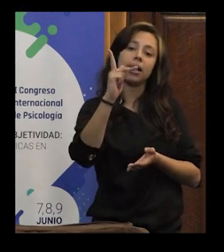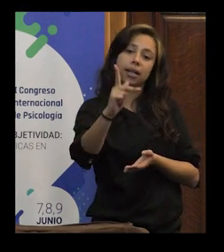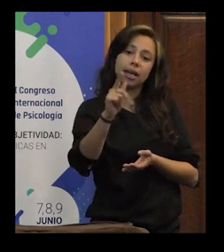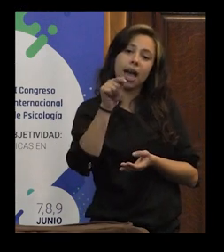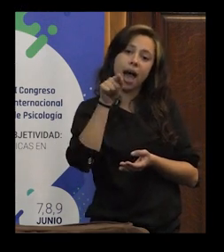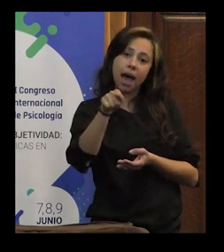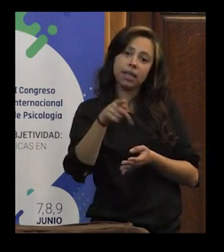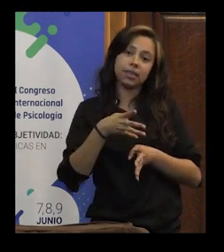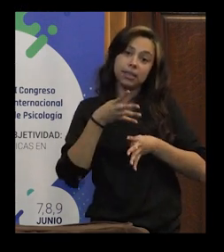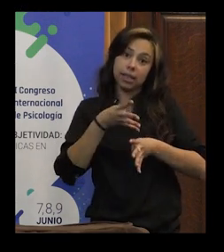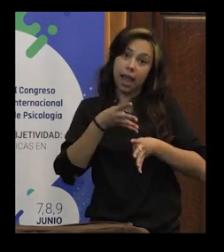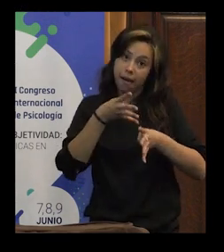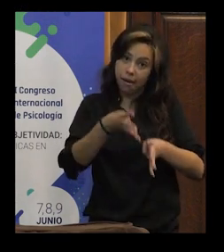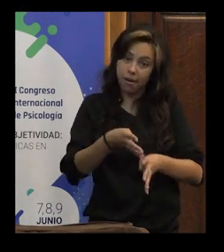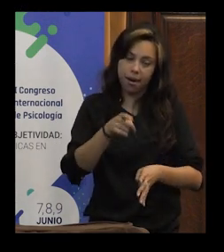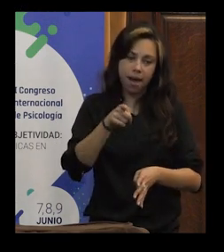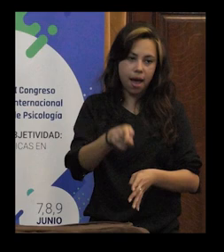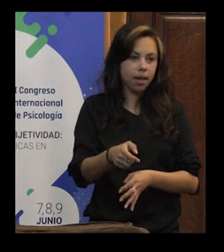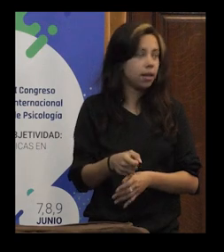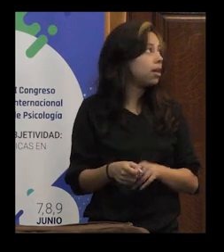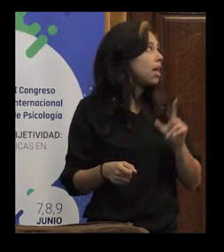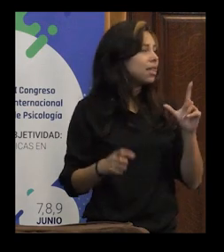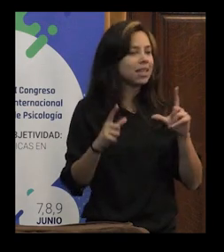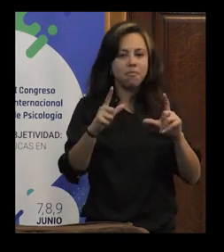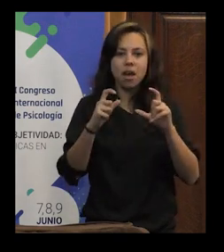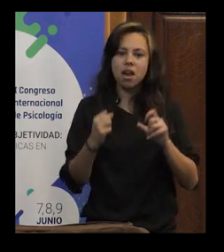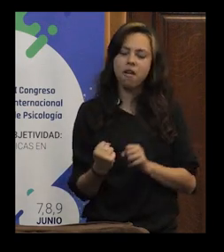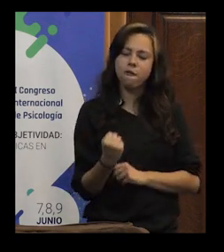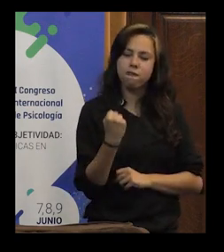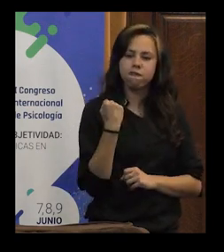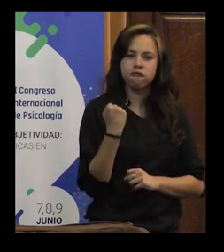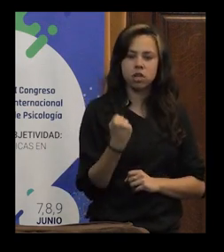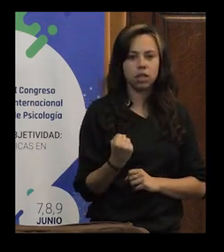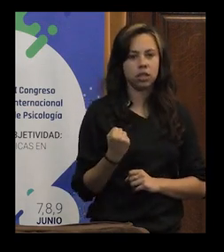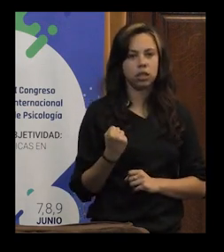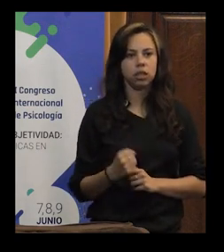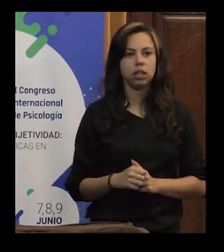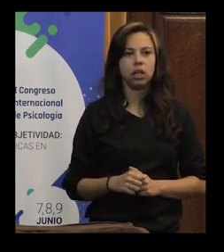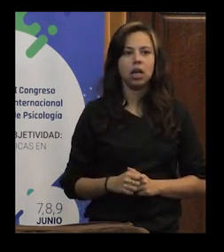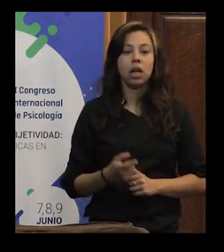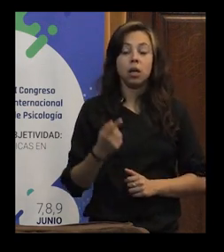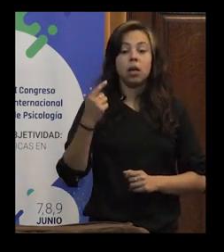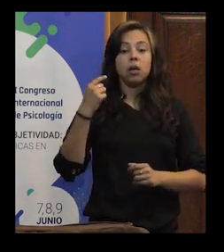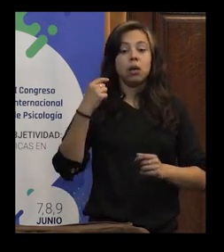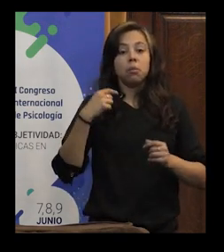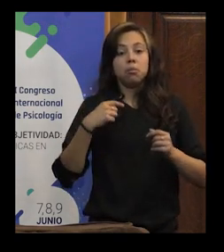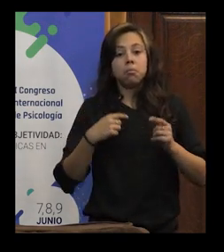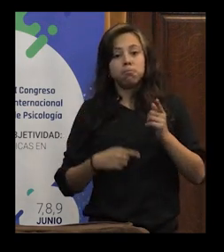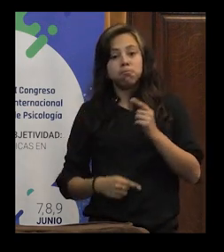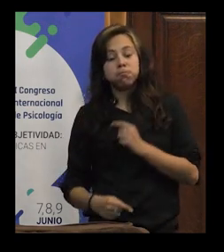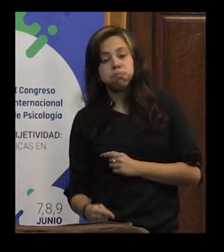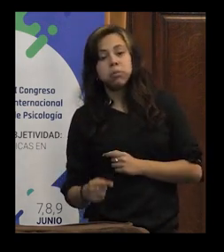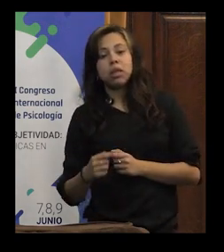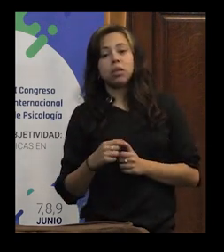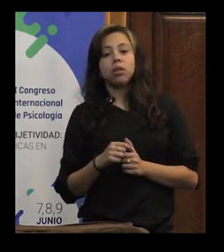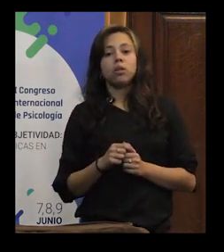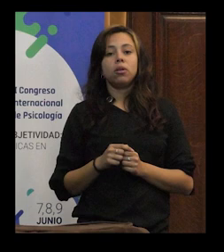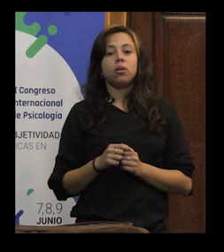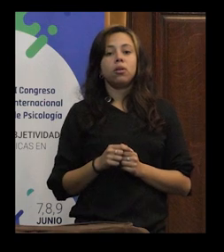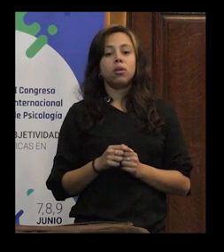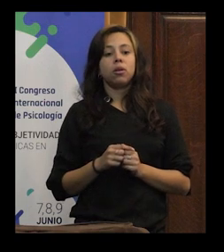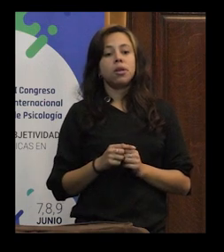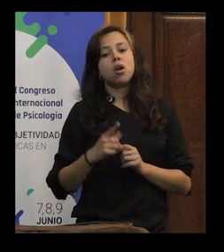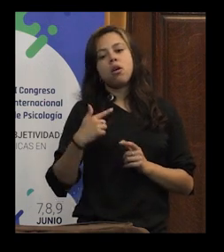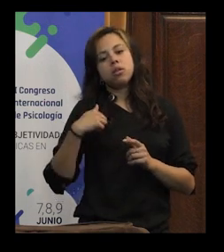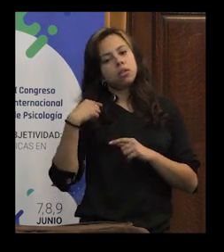por um pouquinho, porque isso é muito potente. Sin embargo, esta polissemia de